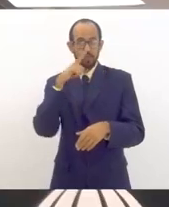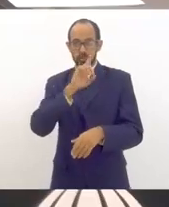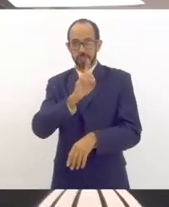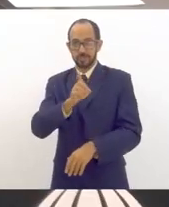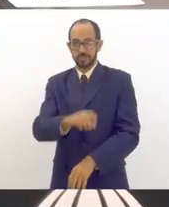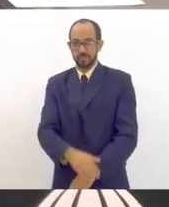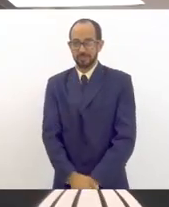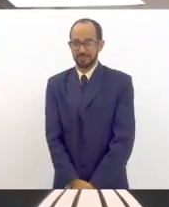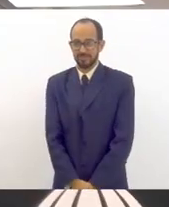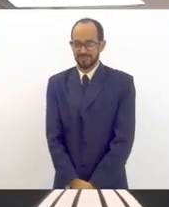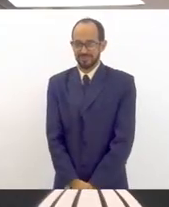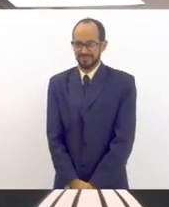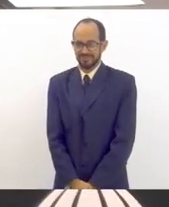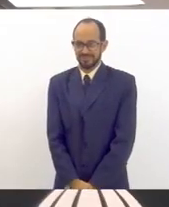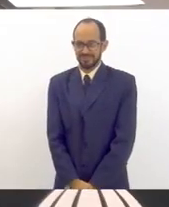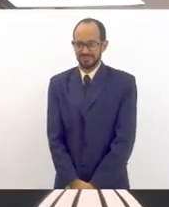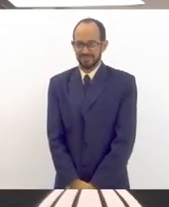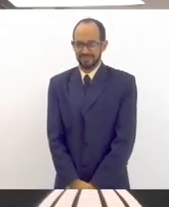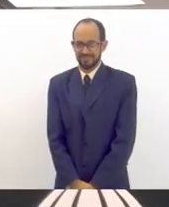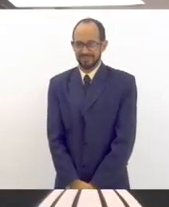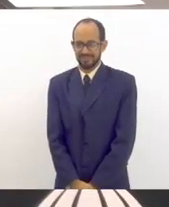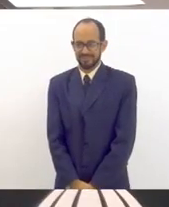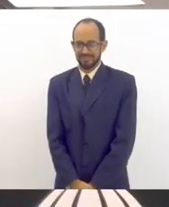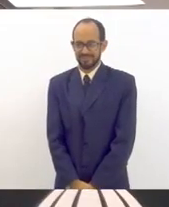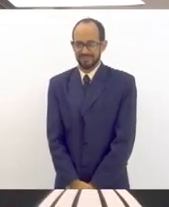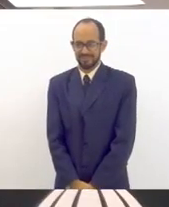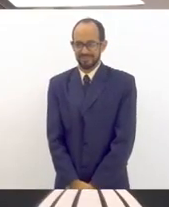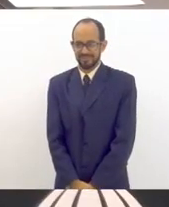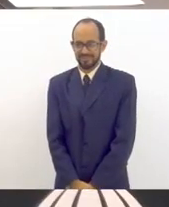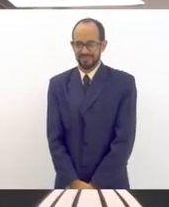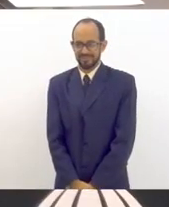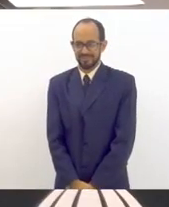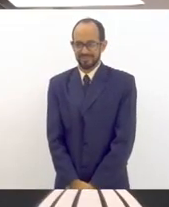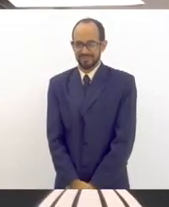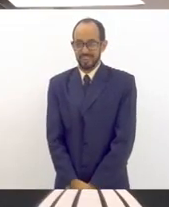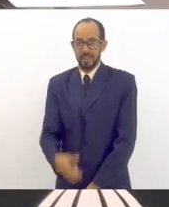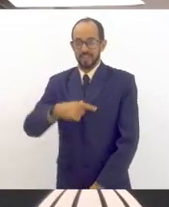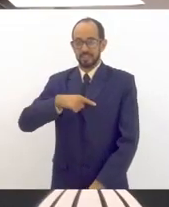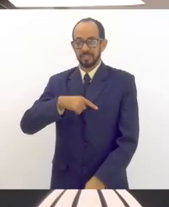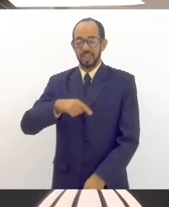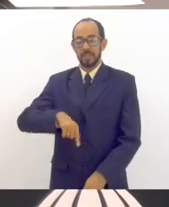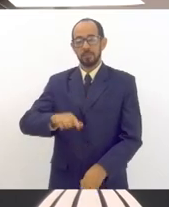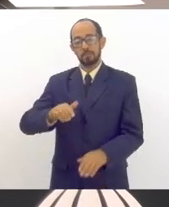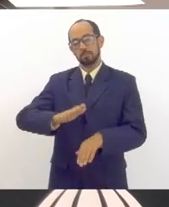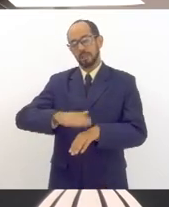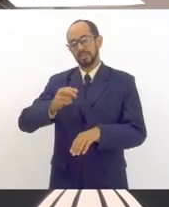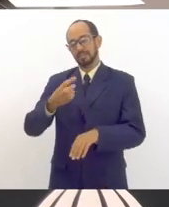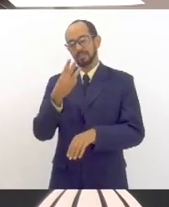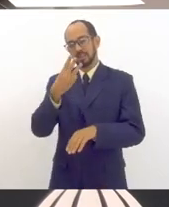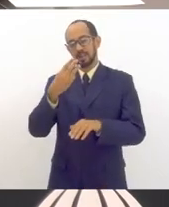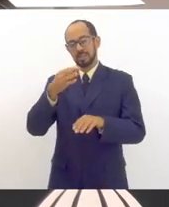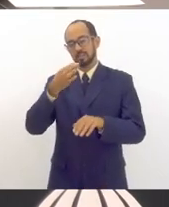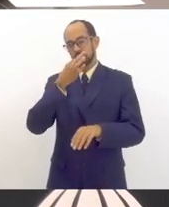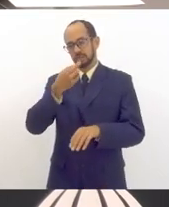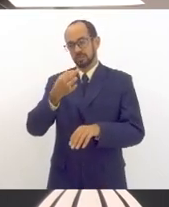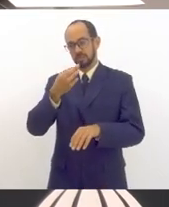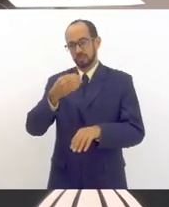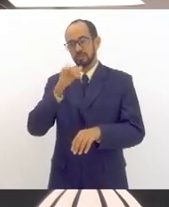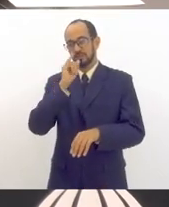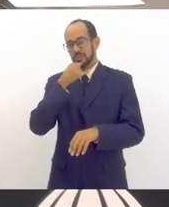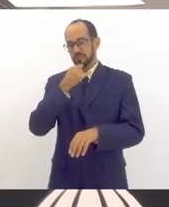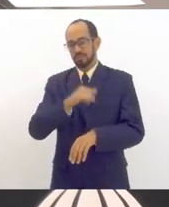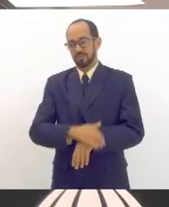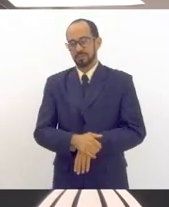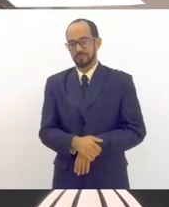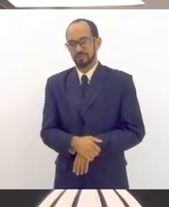que senhor beleza. Presidente, a indicação do PL. Da tem outras, Célia. Mas tem mais 3 indicações, de anterior, inclusive. Infelizmente.